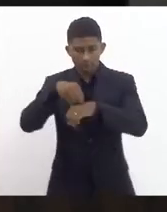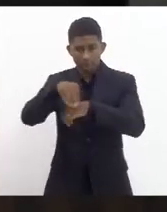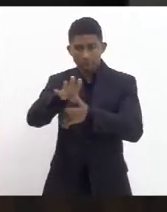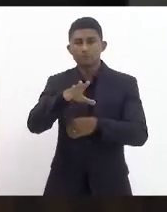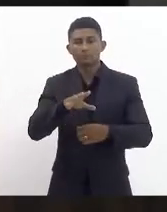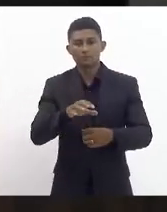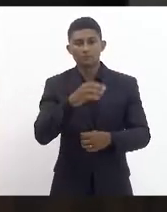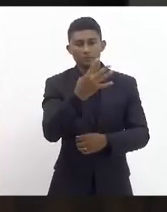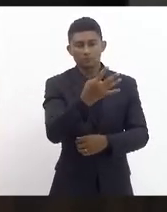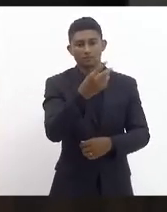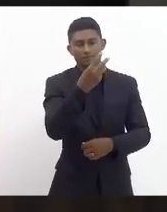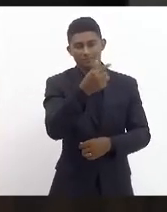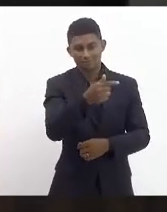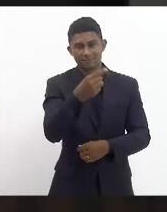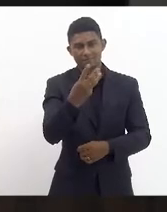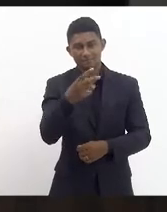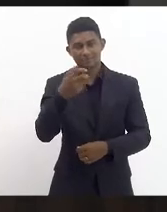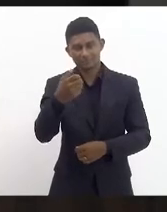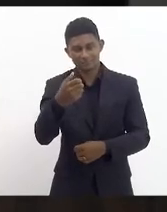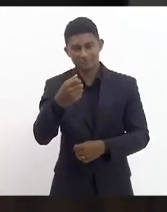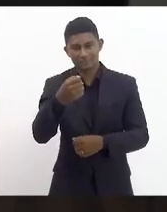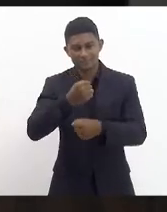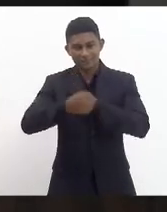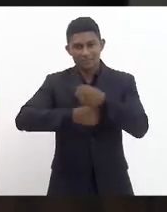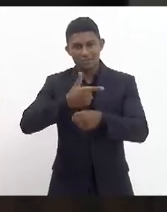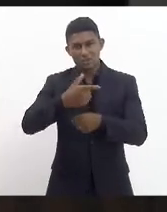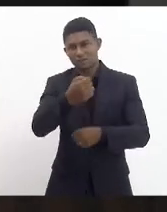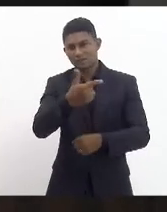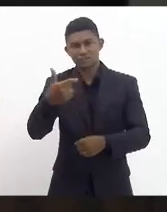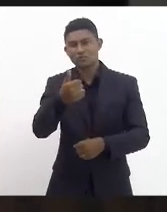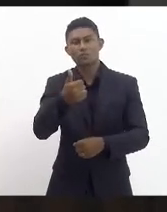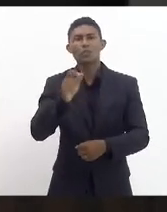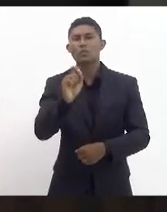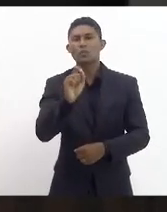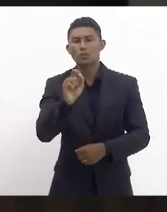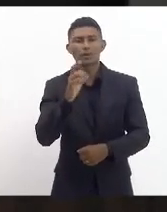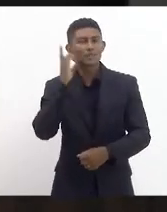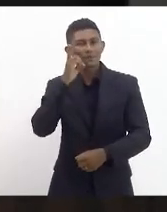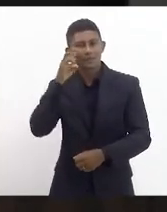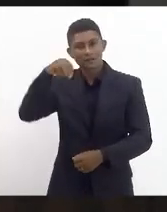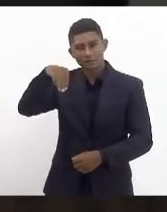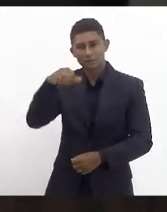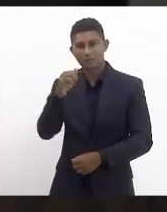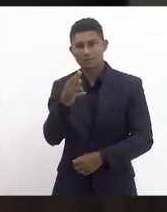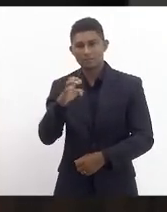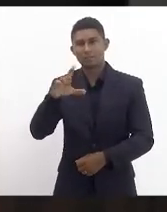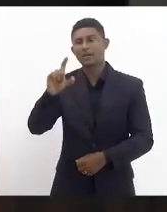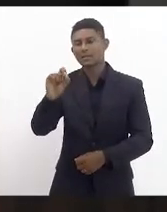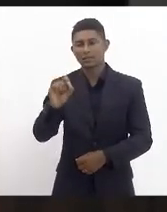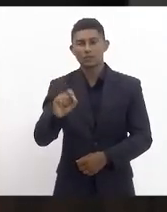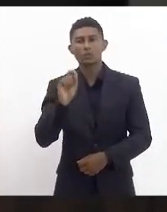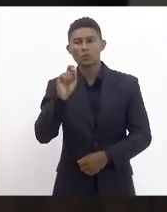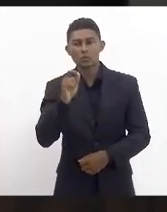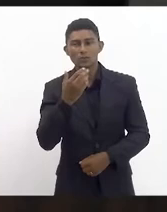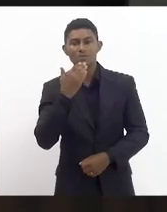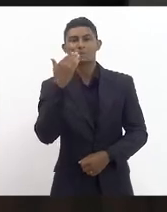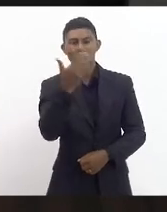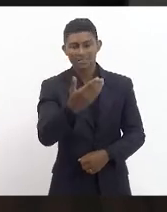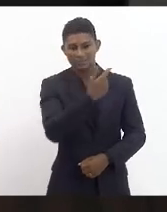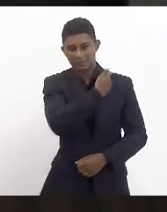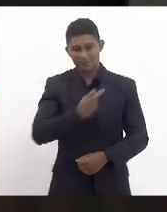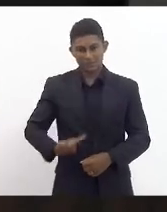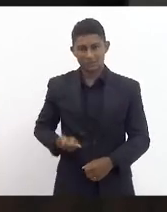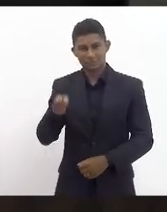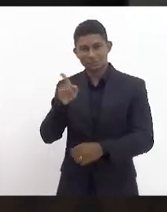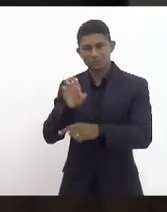número 473/2021, de autoria do deputado Marcelo Cabeleireiro, que solicita ao excelentíssimo senhor governador do Estado do